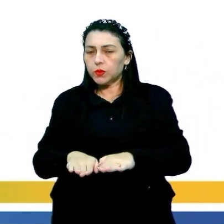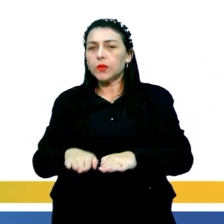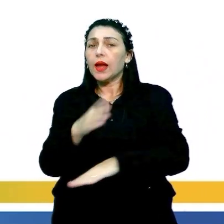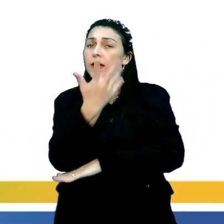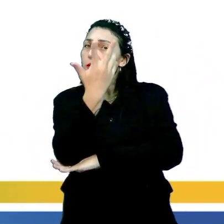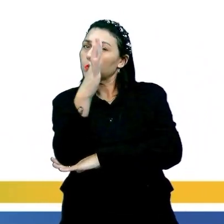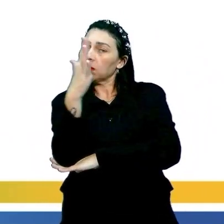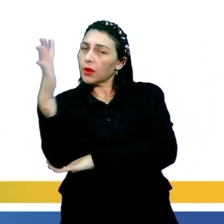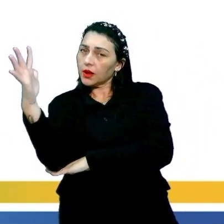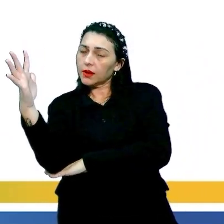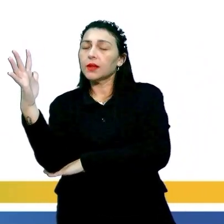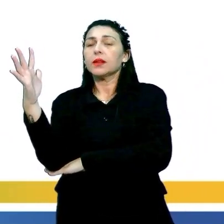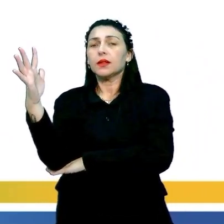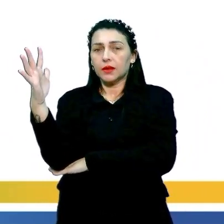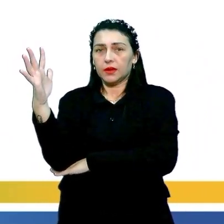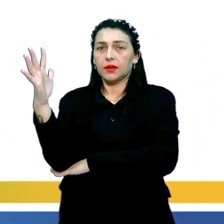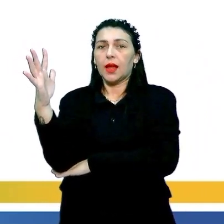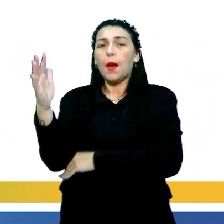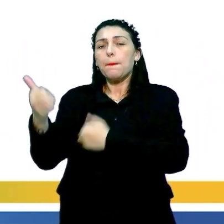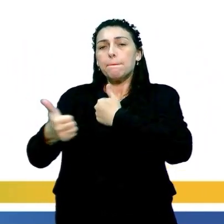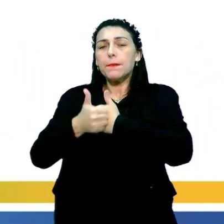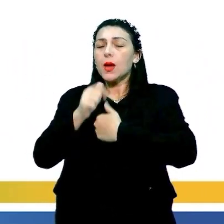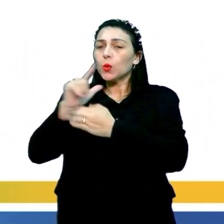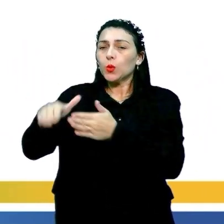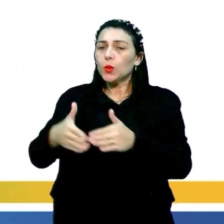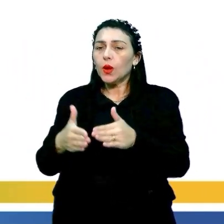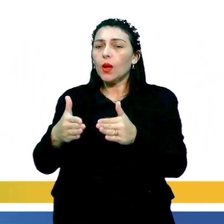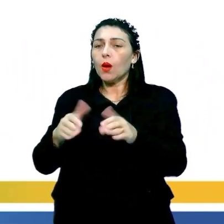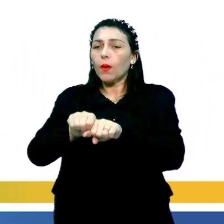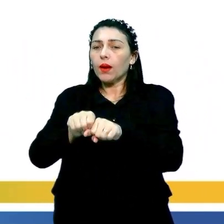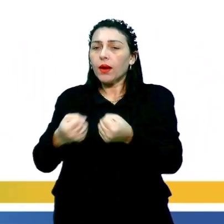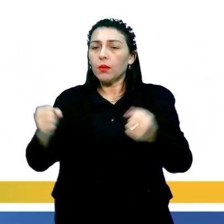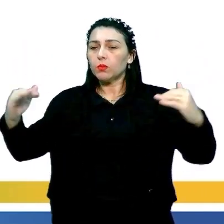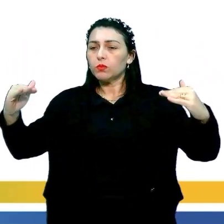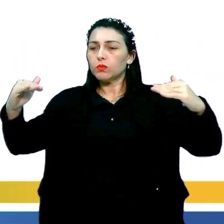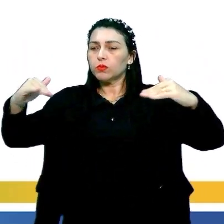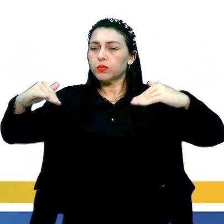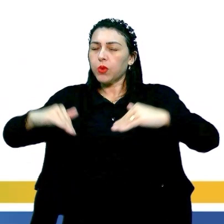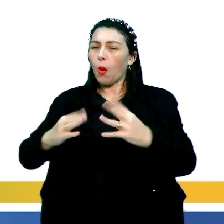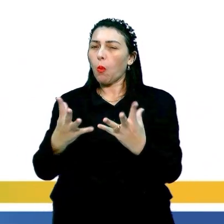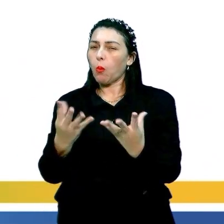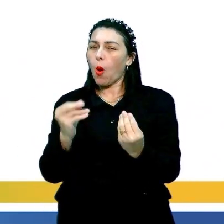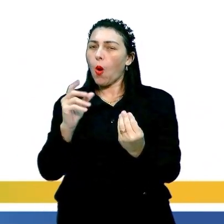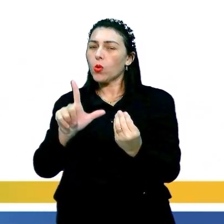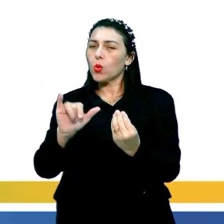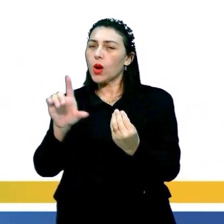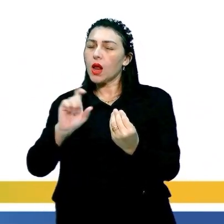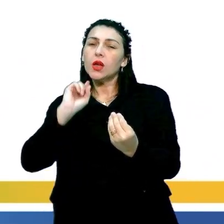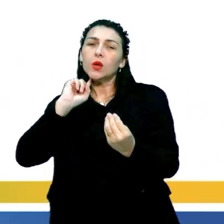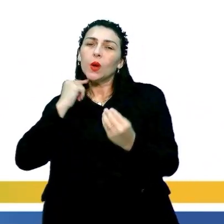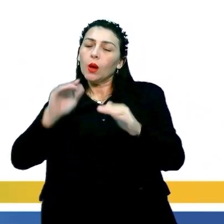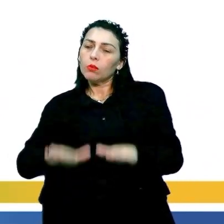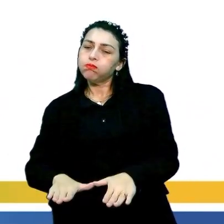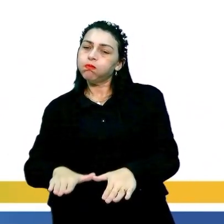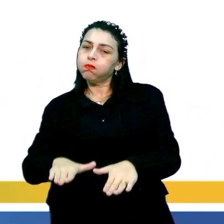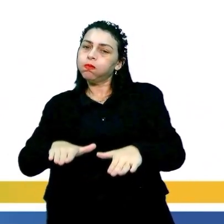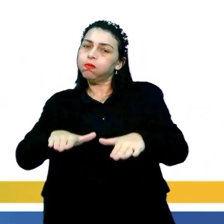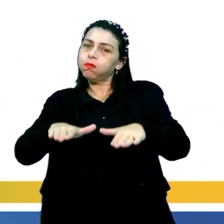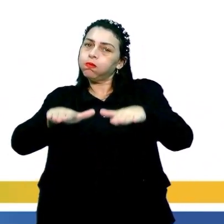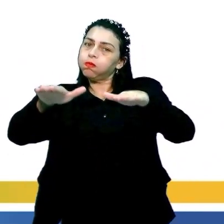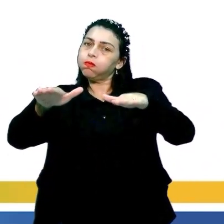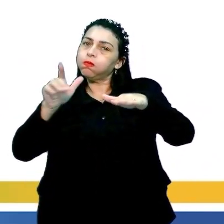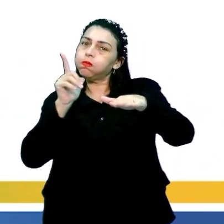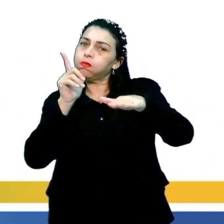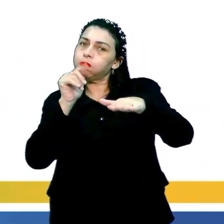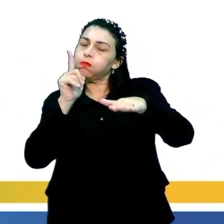matas que se sobrepõem às margens dos rios, elas acabam quebrando, ou tem um acúmulo de lixo, e elas acabam elevando o